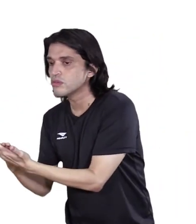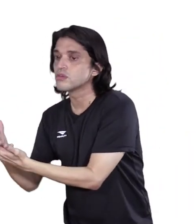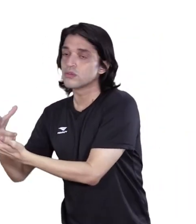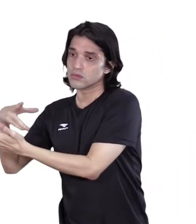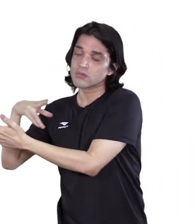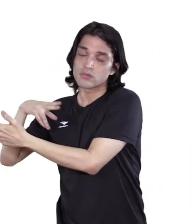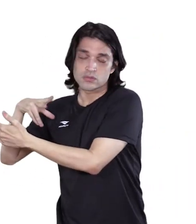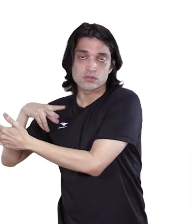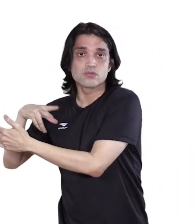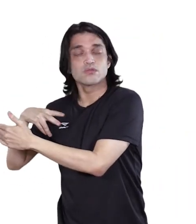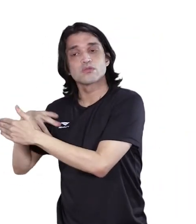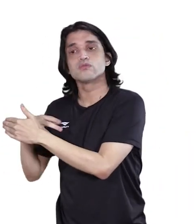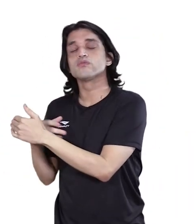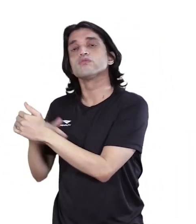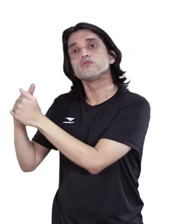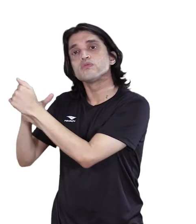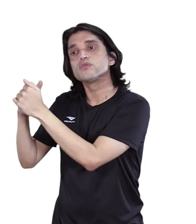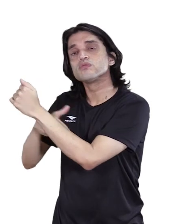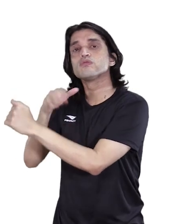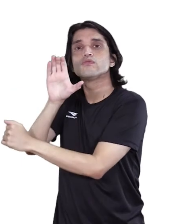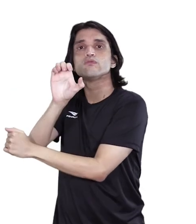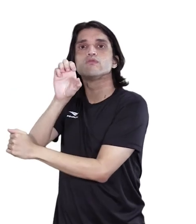sigilo do Enem.